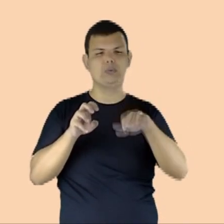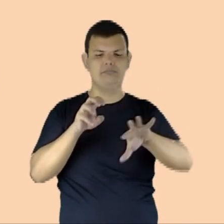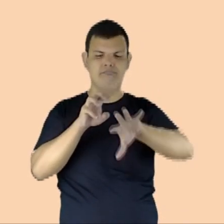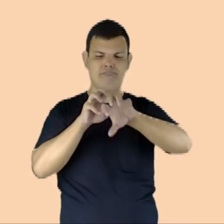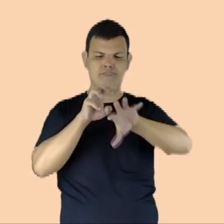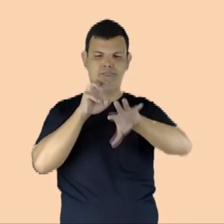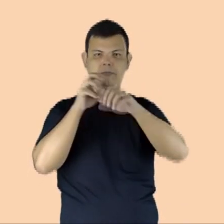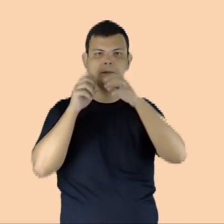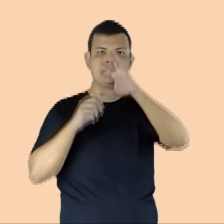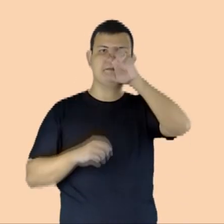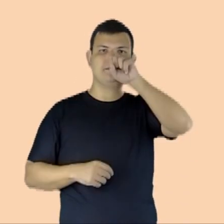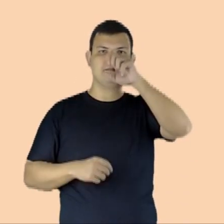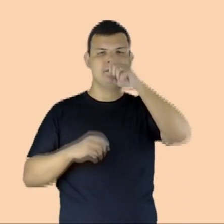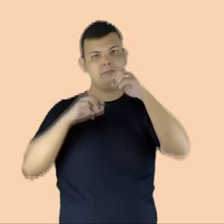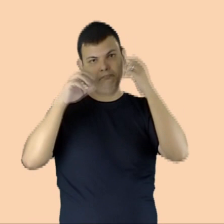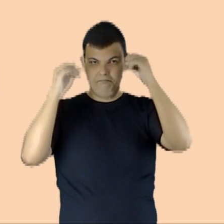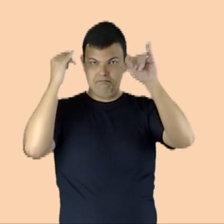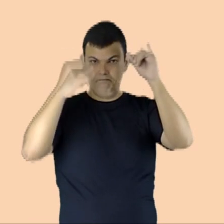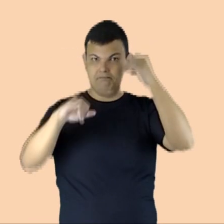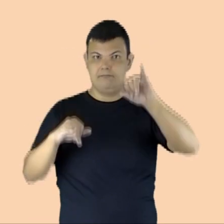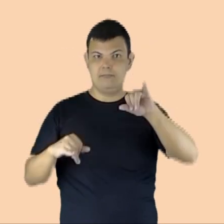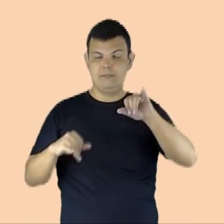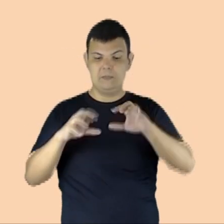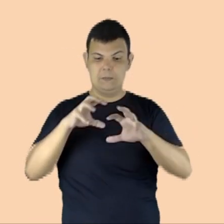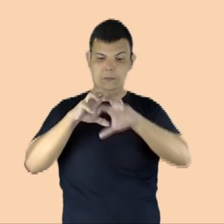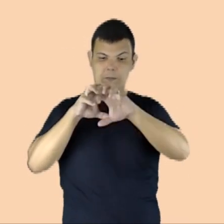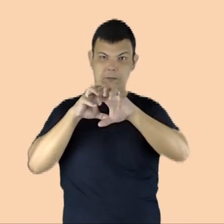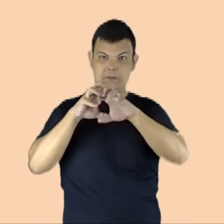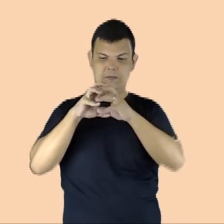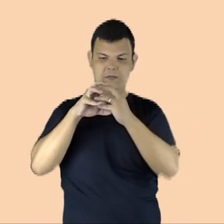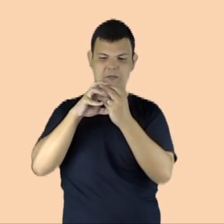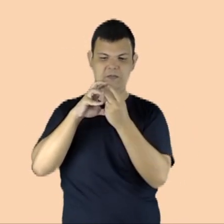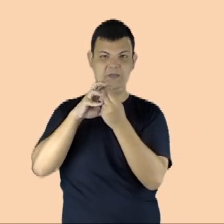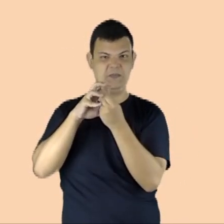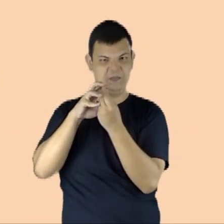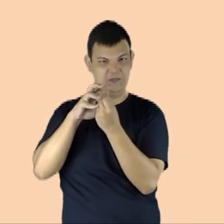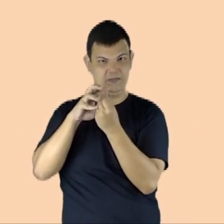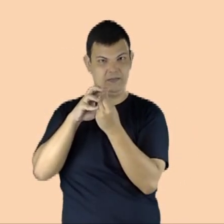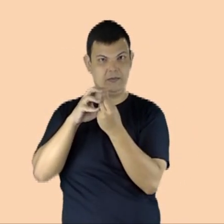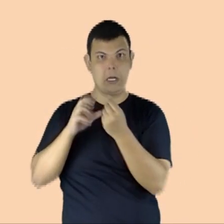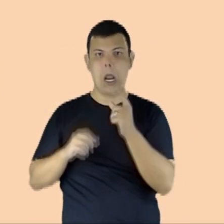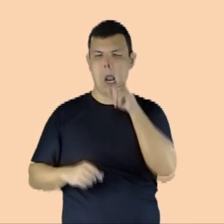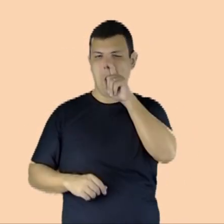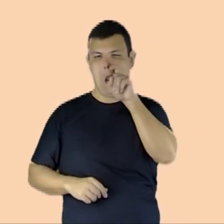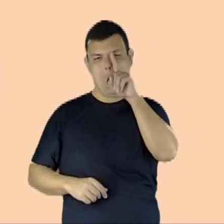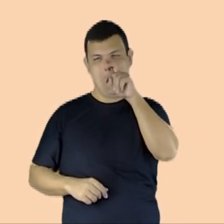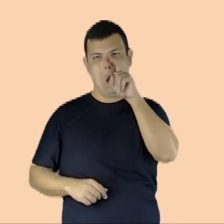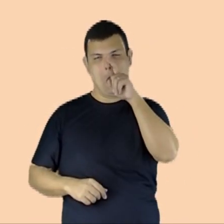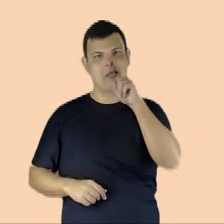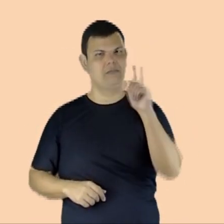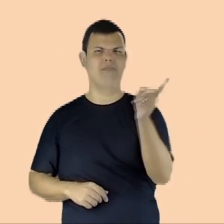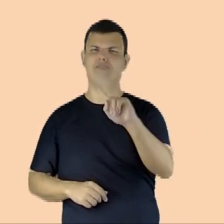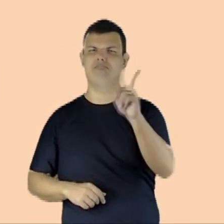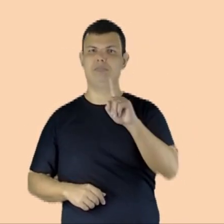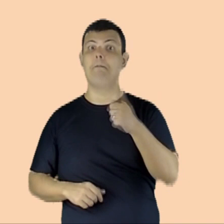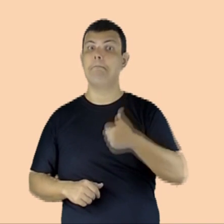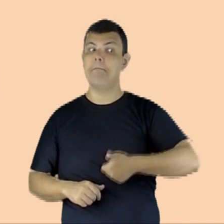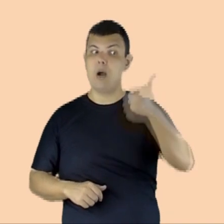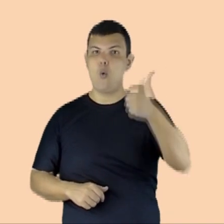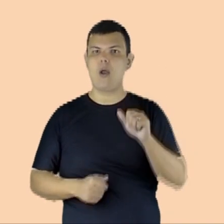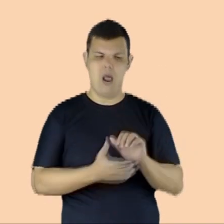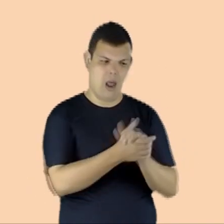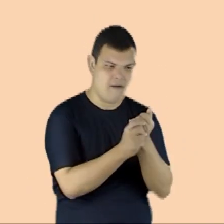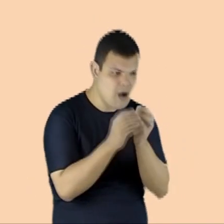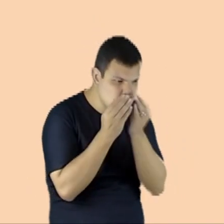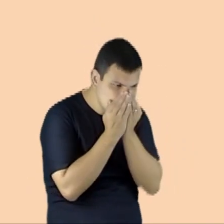que respiramos. Eles grudam no muco e formam a meleca do nariz, que a gente não tem que estar mexendo, né, gente? O ideal é lavar, fazer a